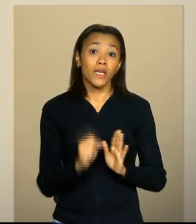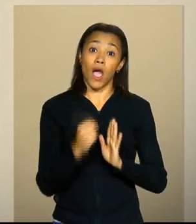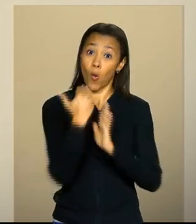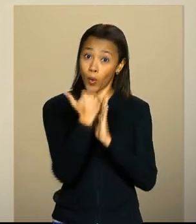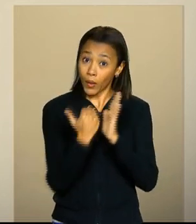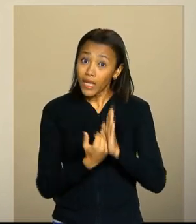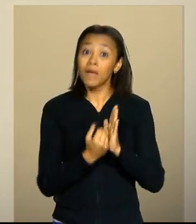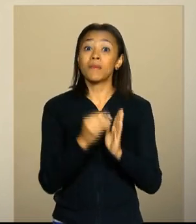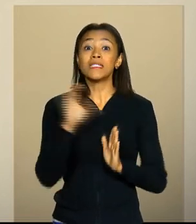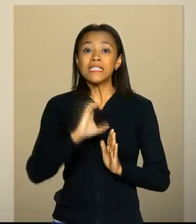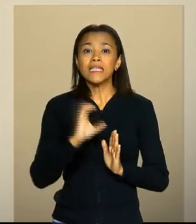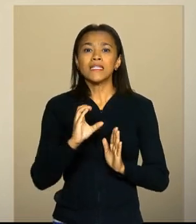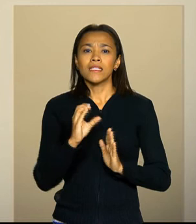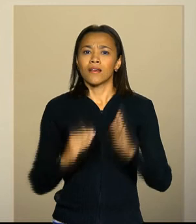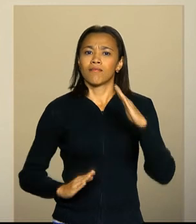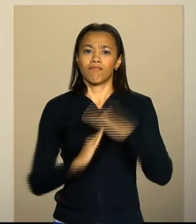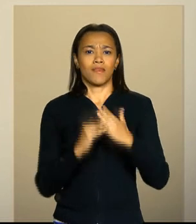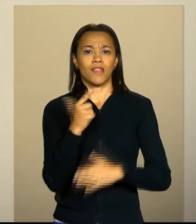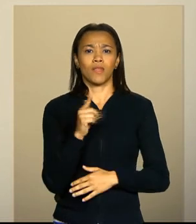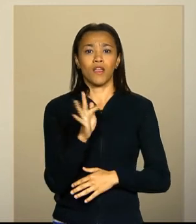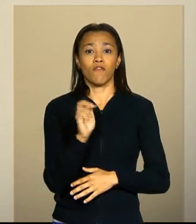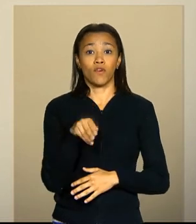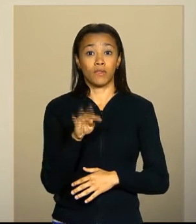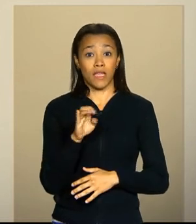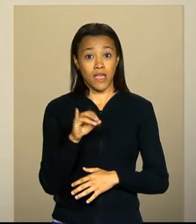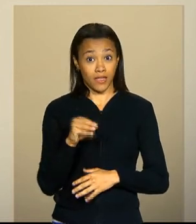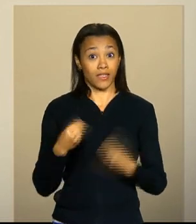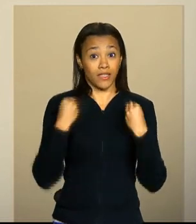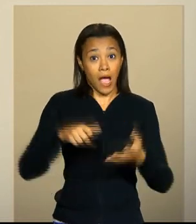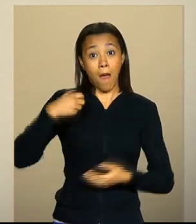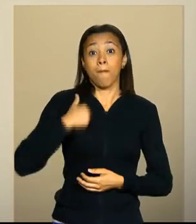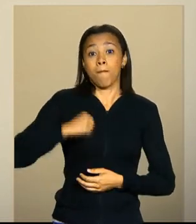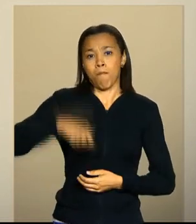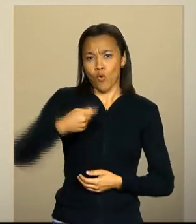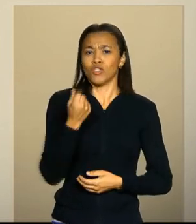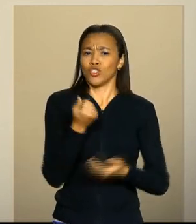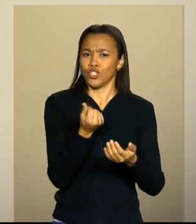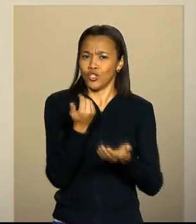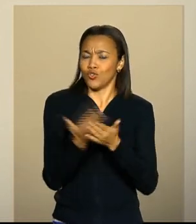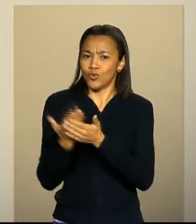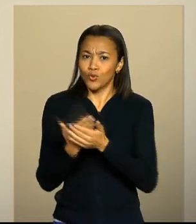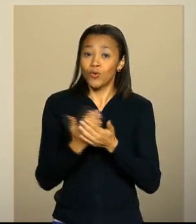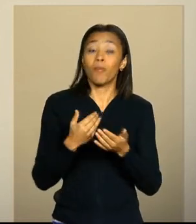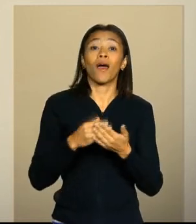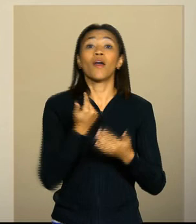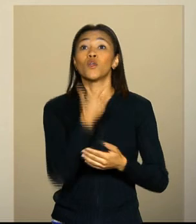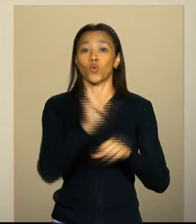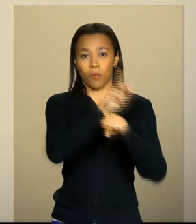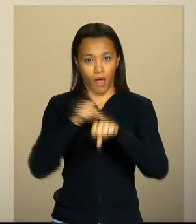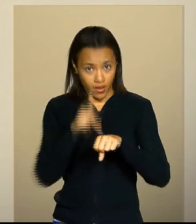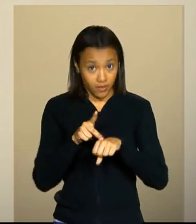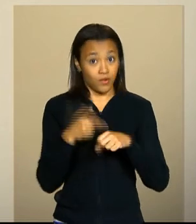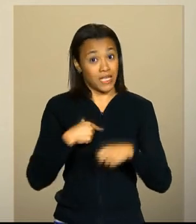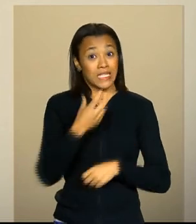ao programa Ciência sem Fronteiras aquele programa que dá bolsas de estudo no exterior eu quero dar um conselho